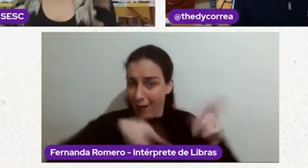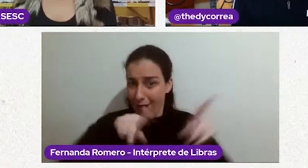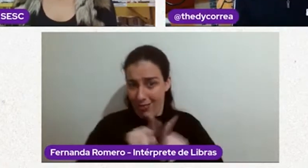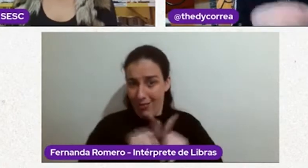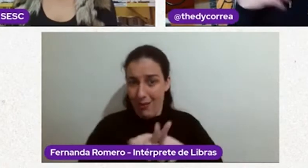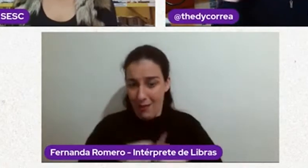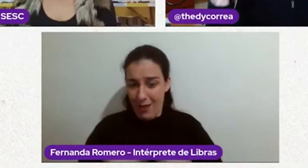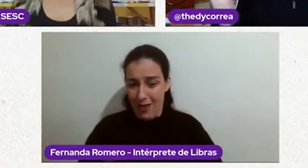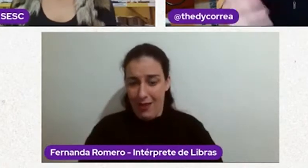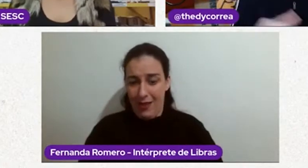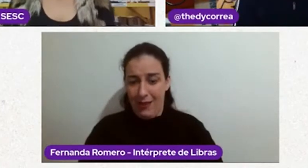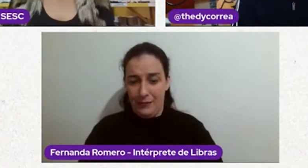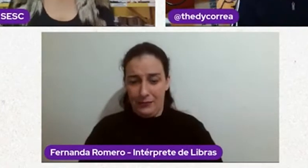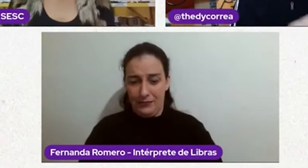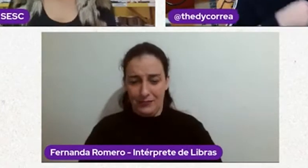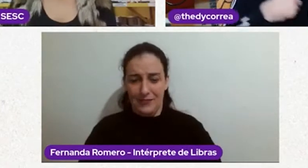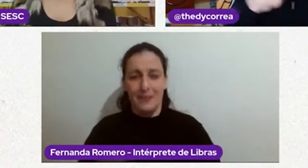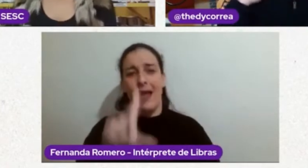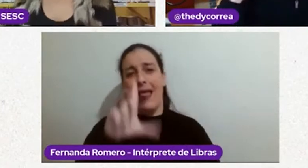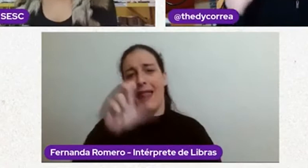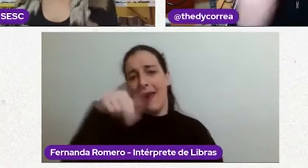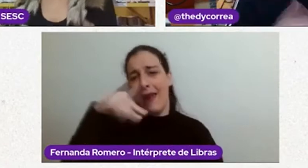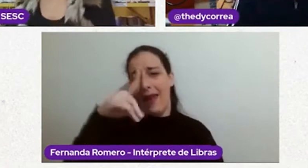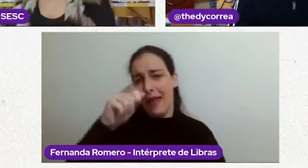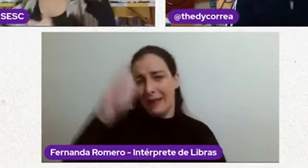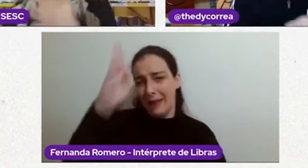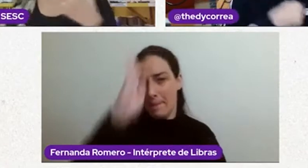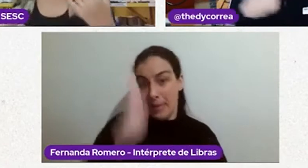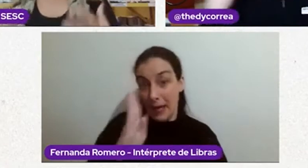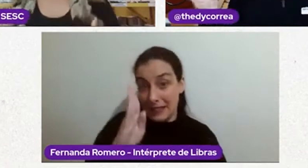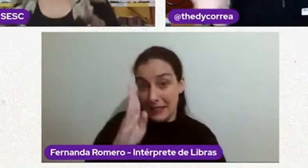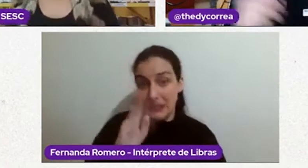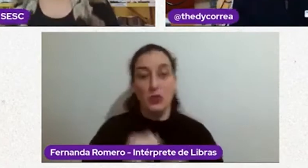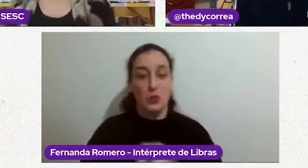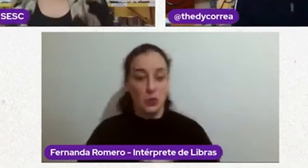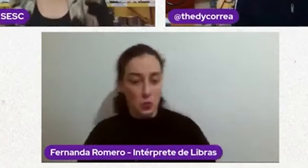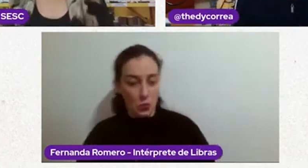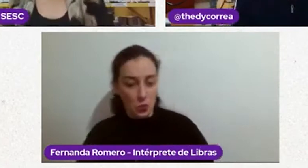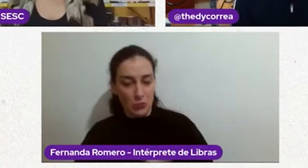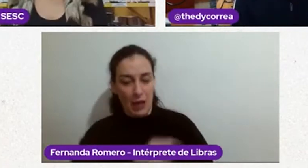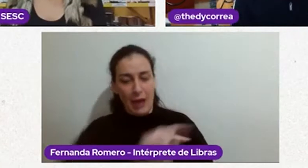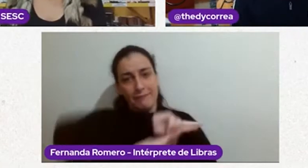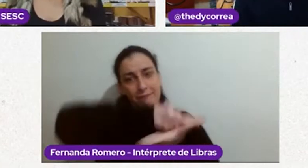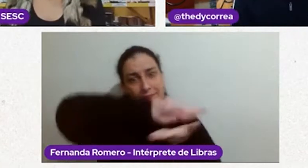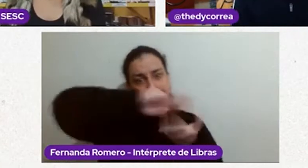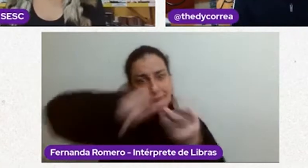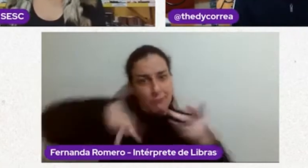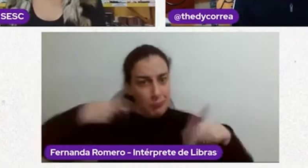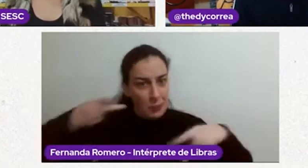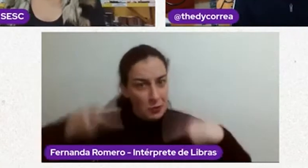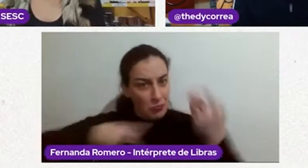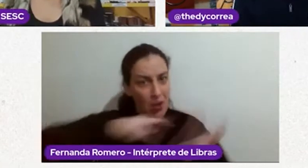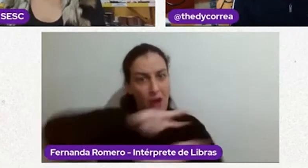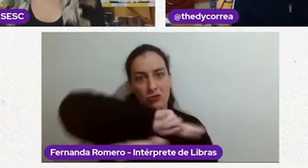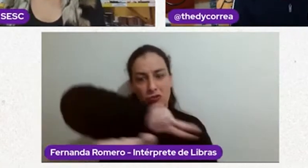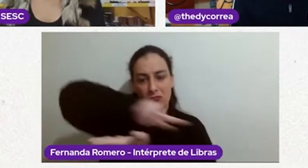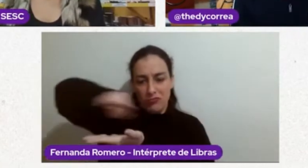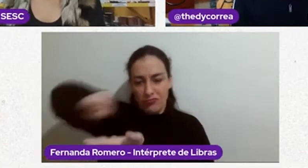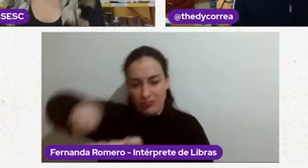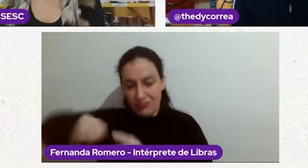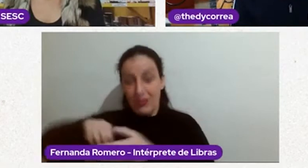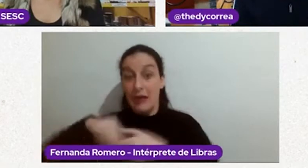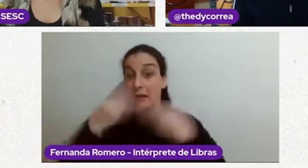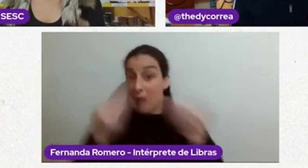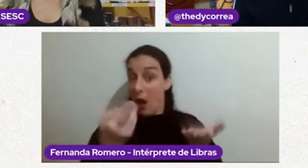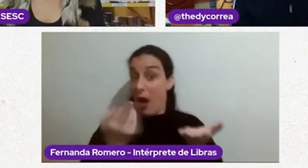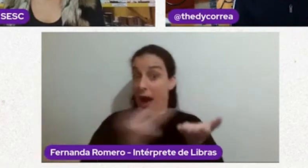Usa lendas brasileiras, usa a realidade, personagens e tal. Então, o quadrinho, ele realmente